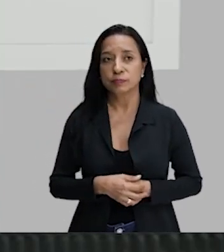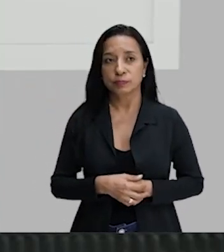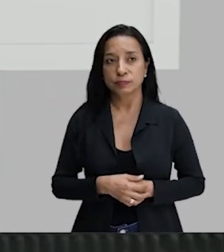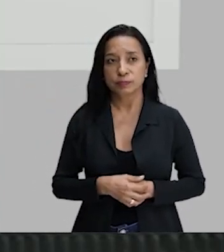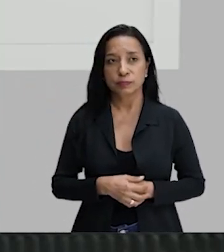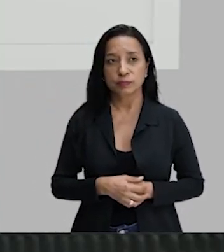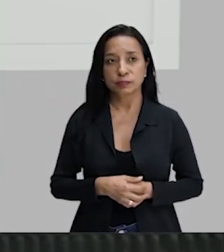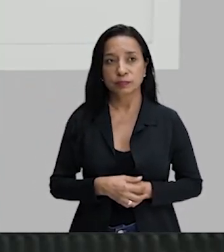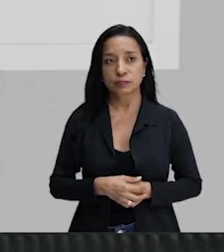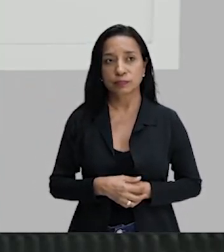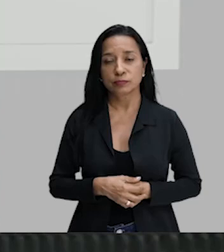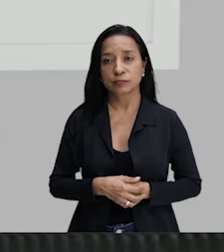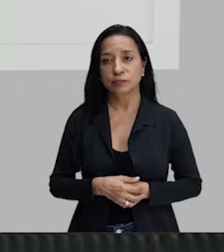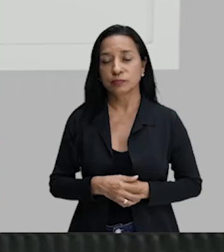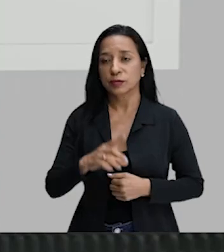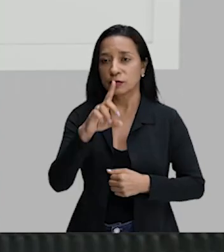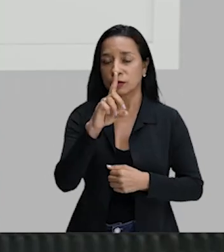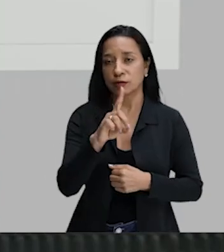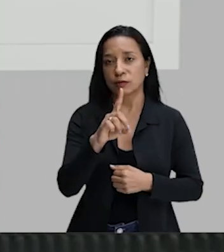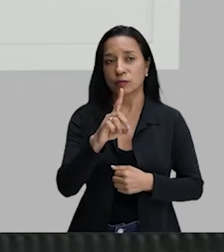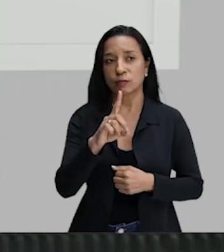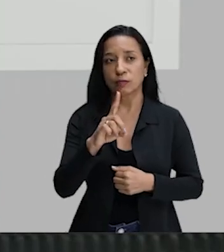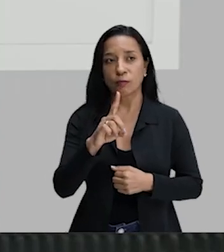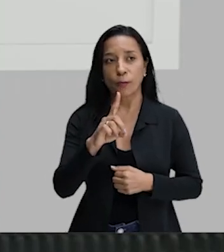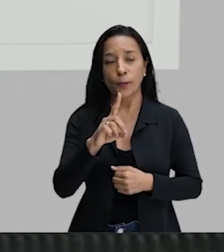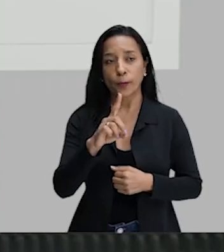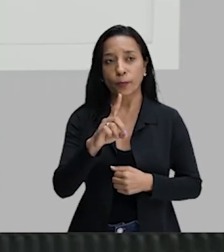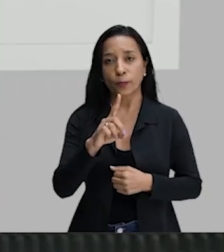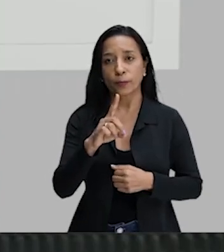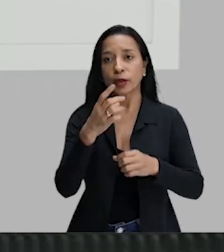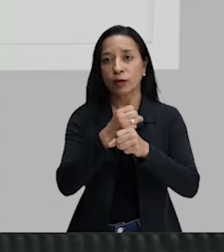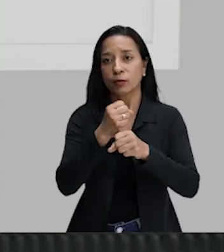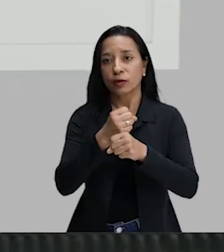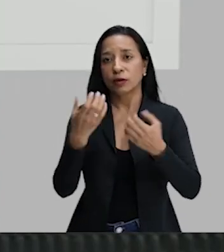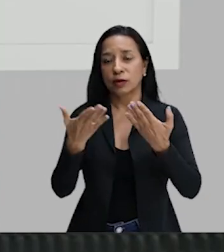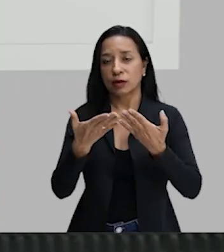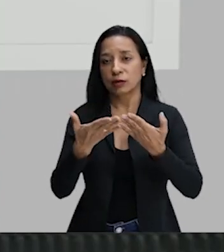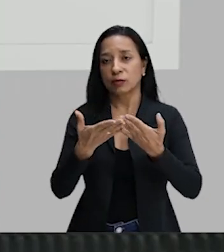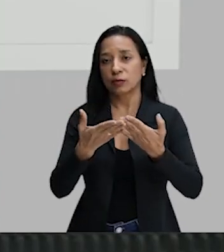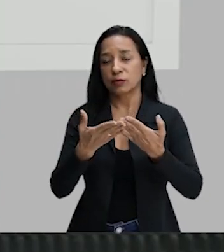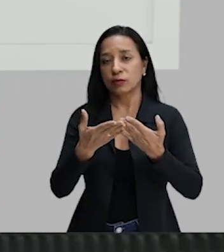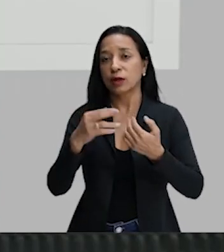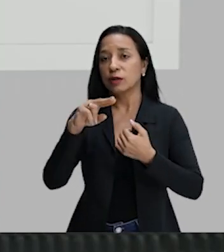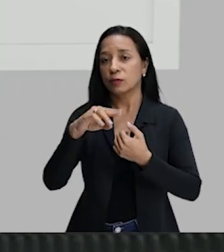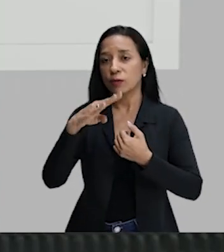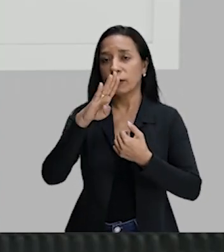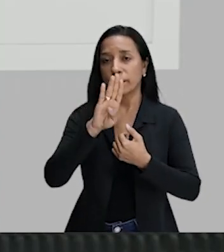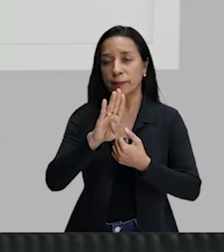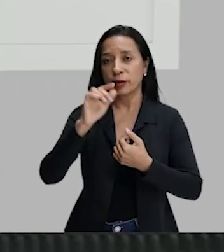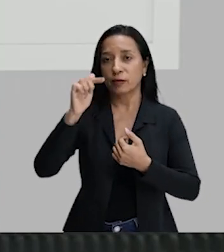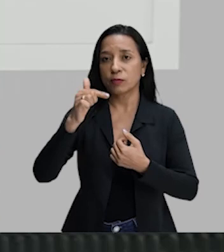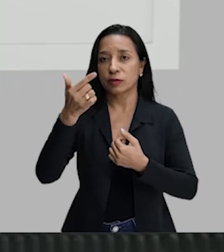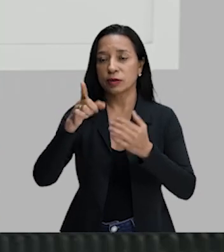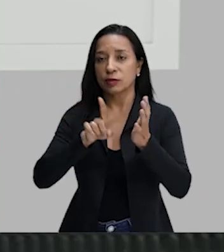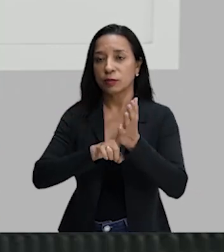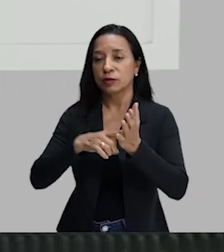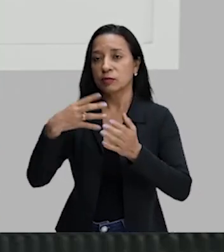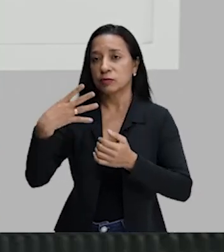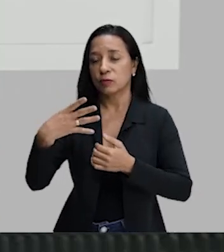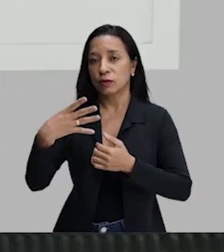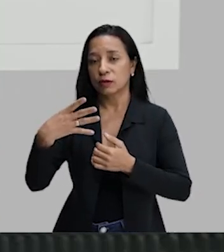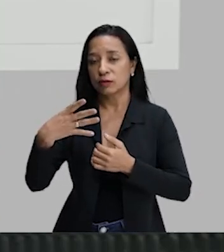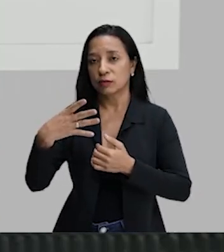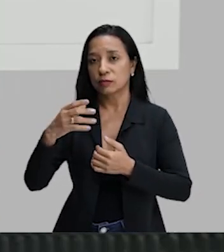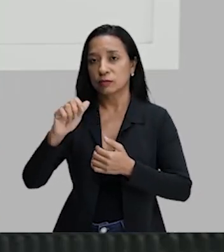Certinho? O delta, vamos calcular o delta, que vale B ao quadrado menos